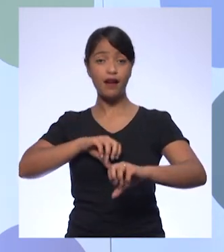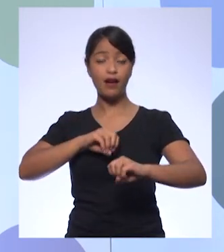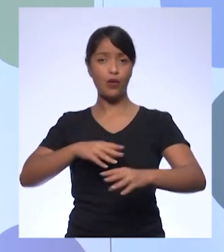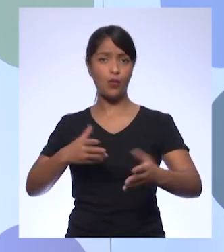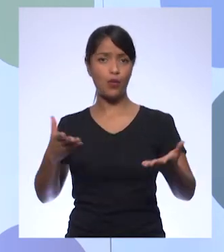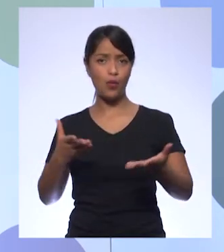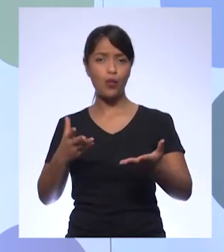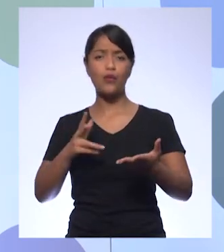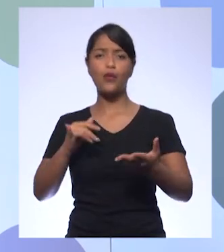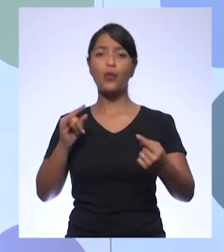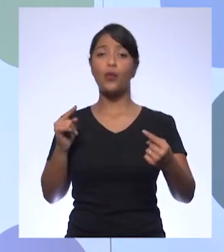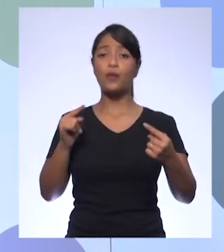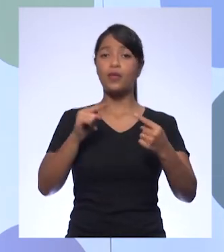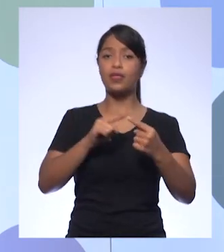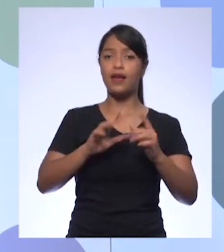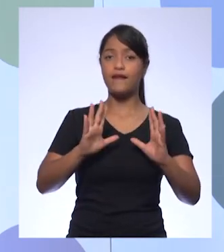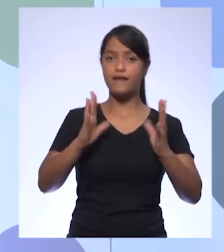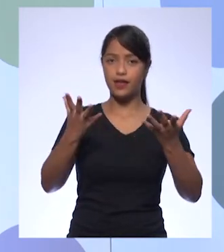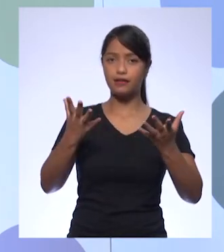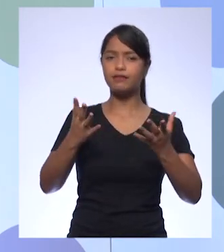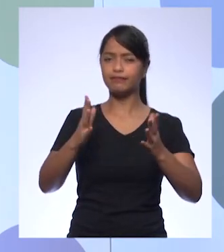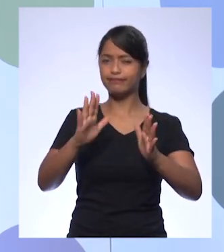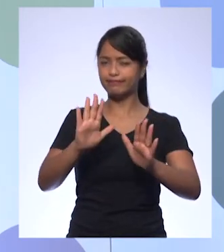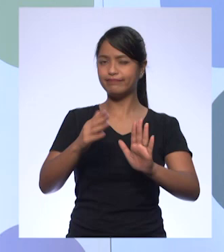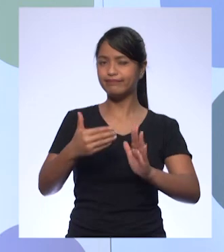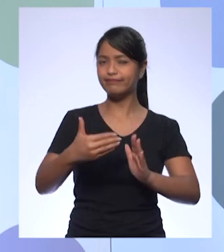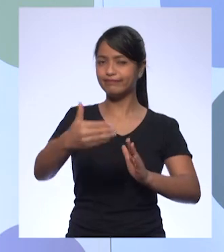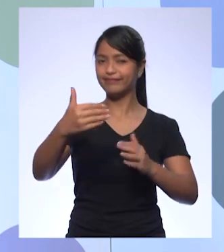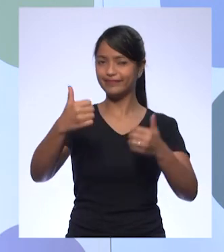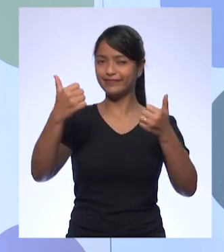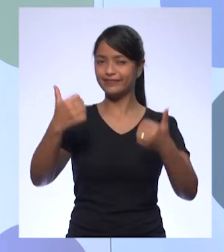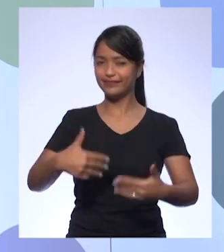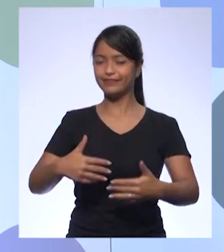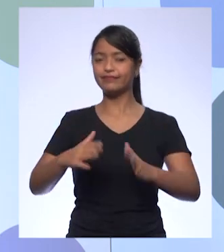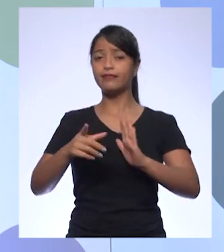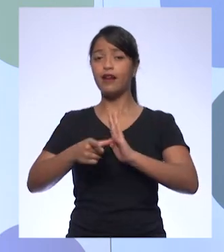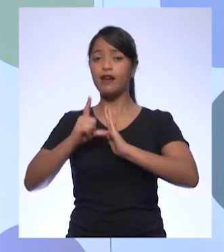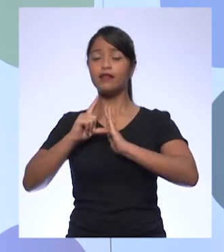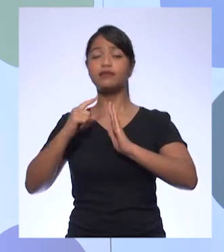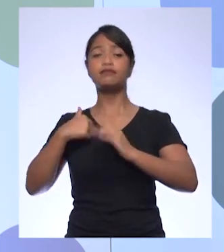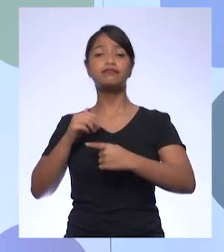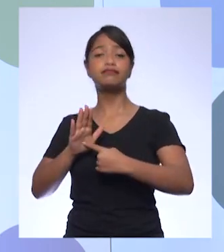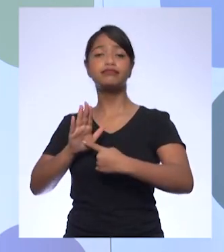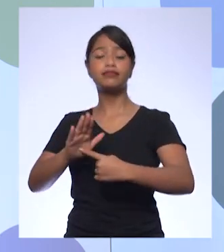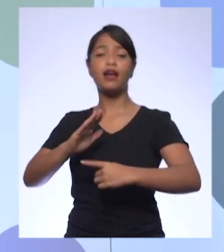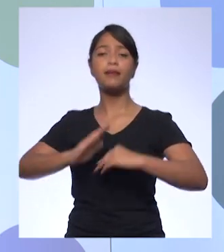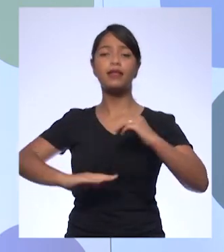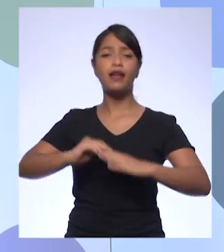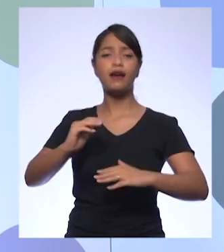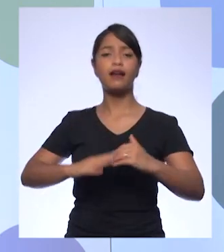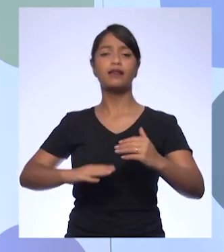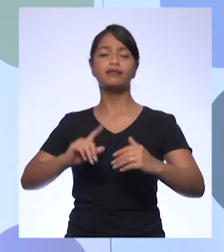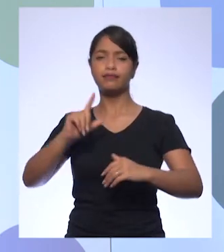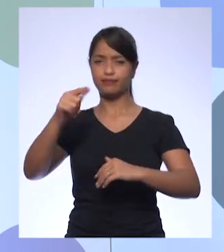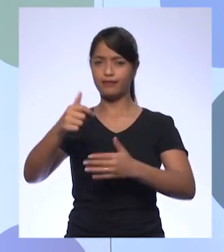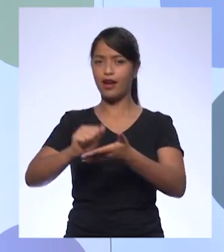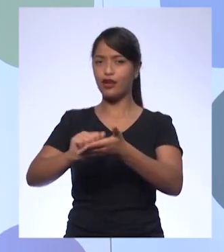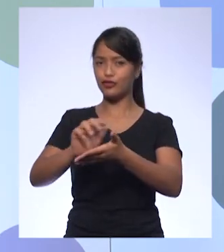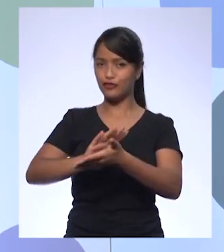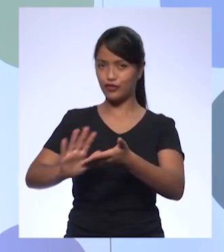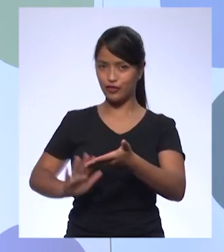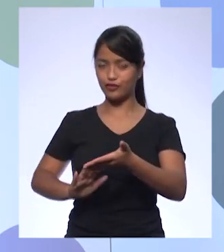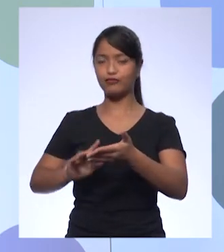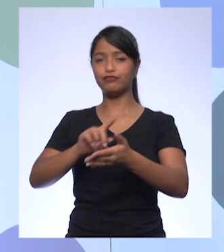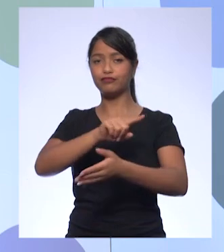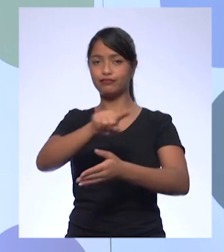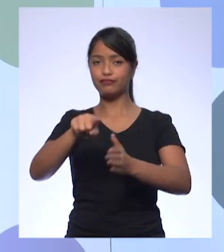esse evento, e daqui a pouco você já vai saber. Logo depois aí das habilidades, tudo mais, a gente já vai começar aí as atividades e a interação